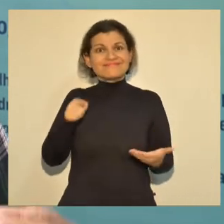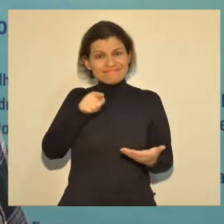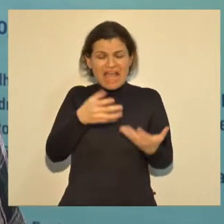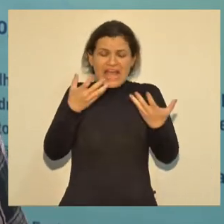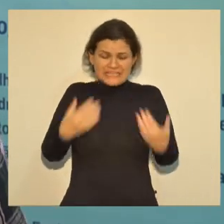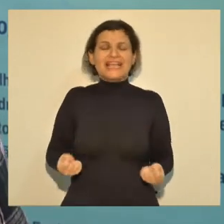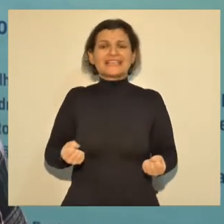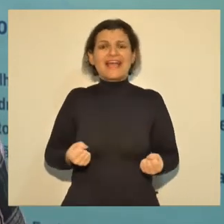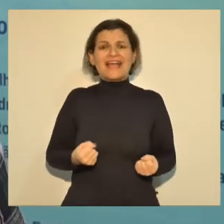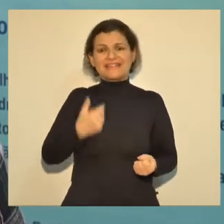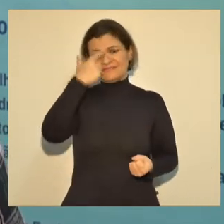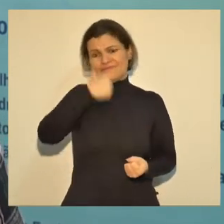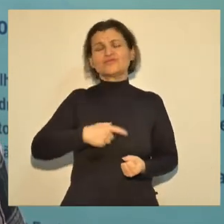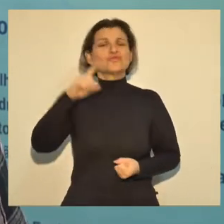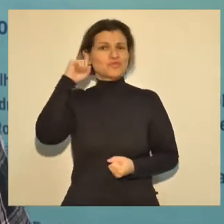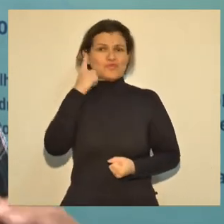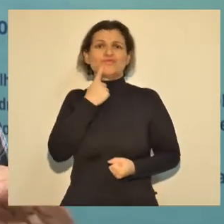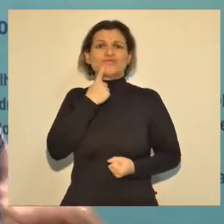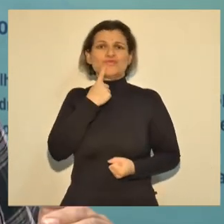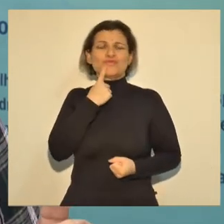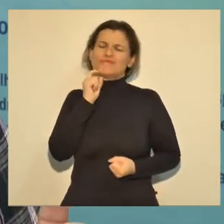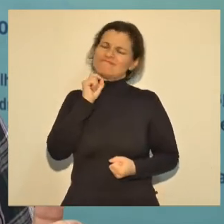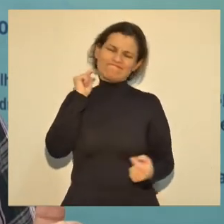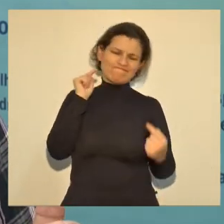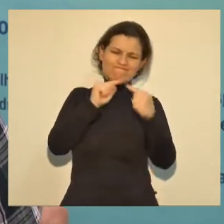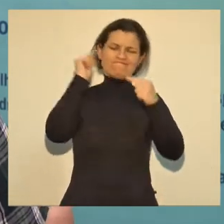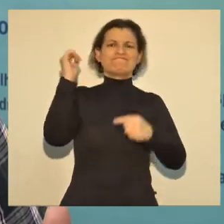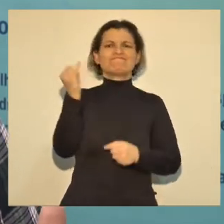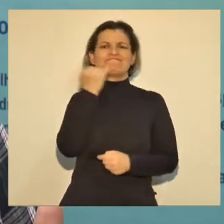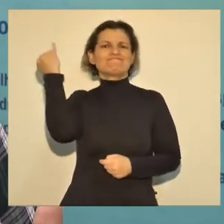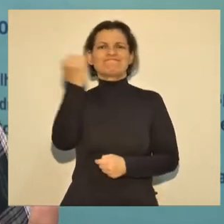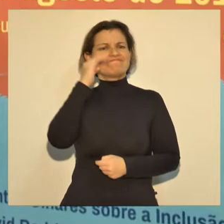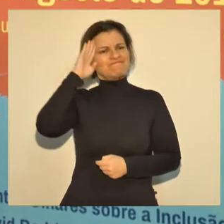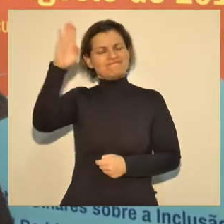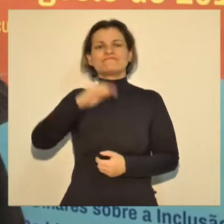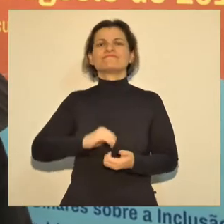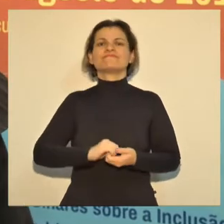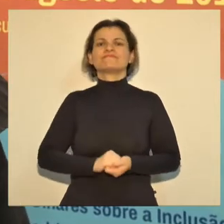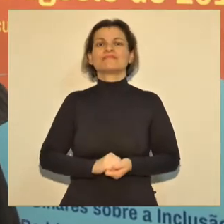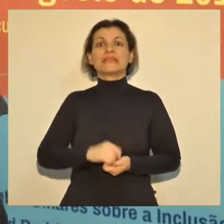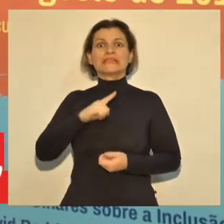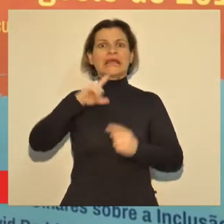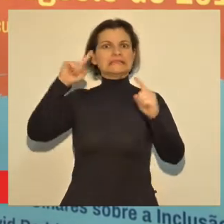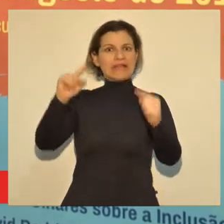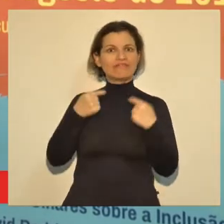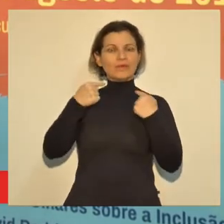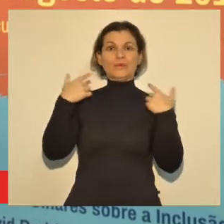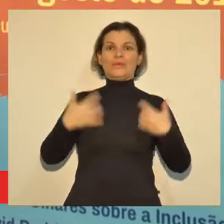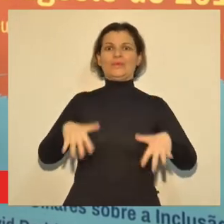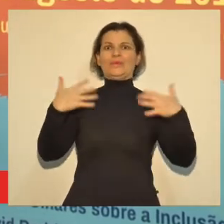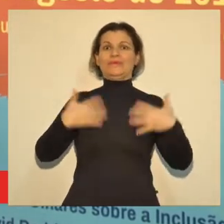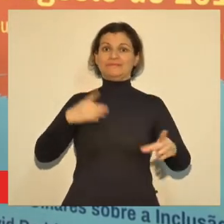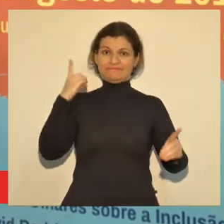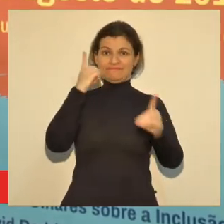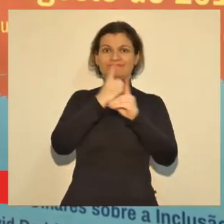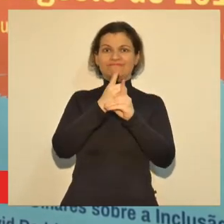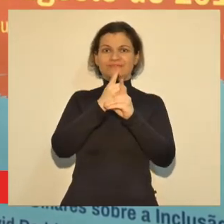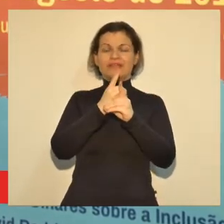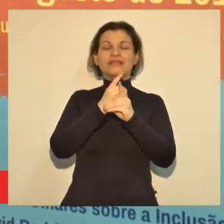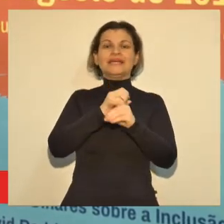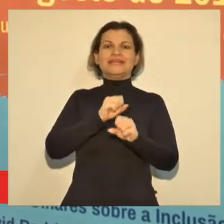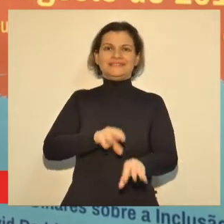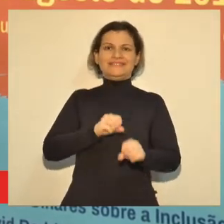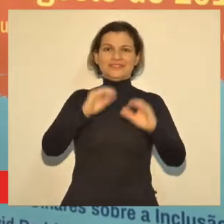essa aceitação da pessoa surda é o ponto principal, é o ponto-chave. Um dos grandes desafios que encontramos no